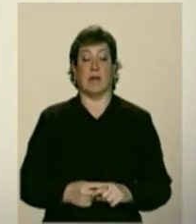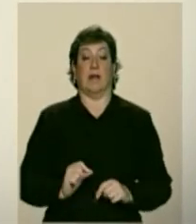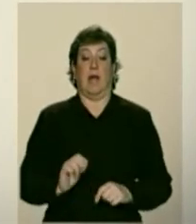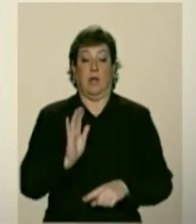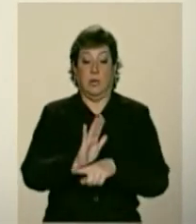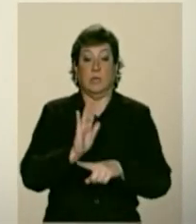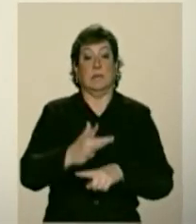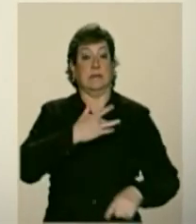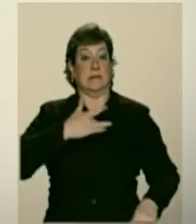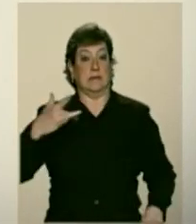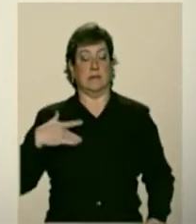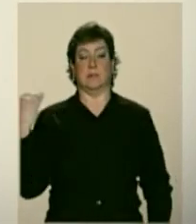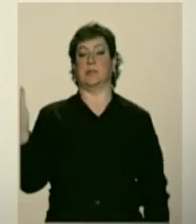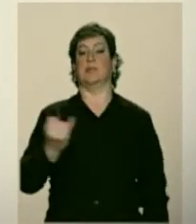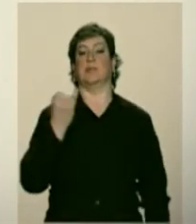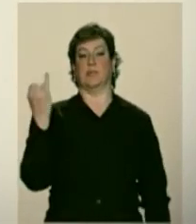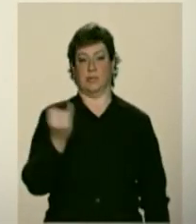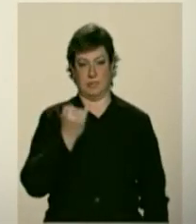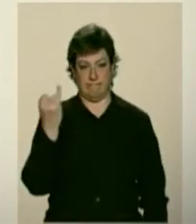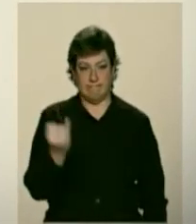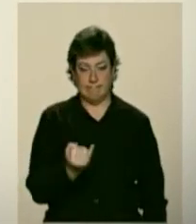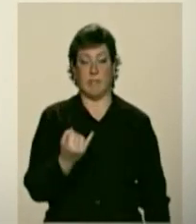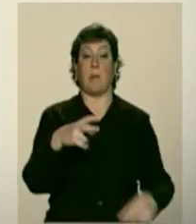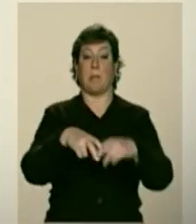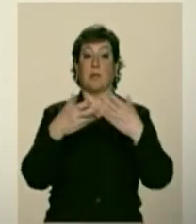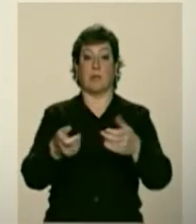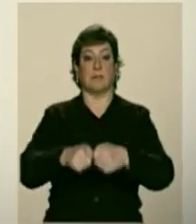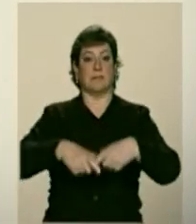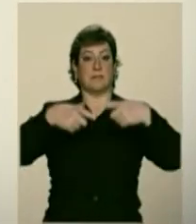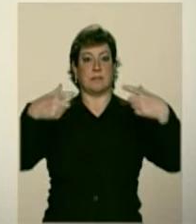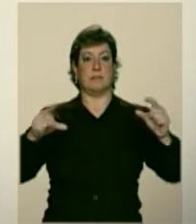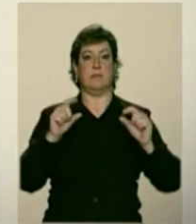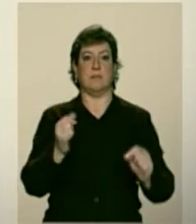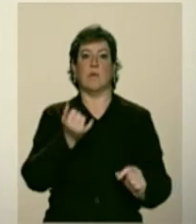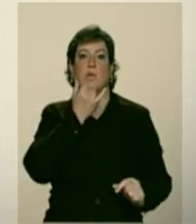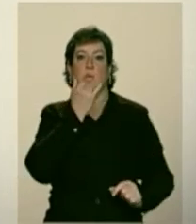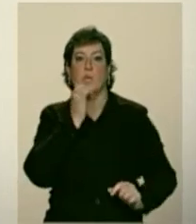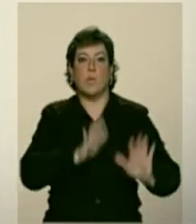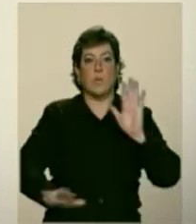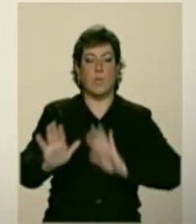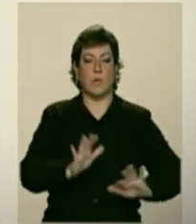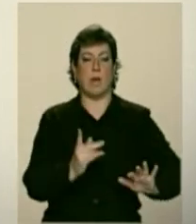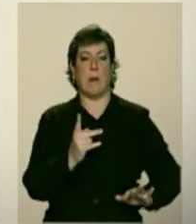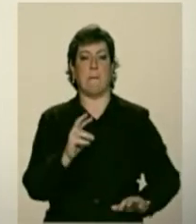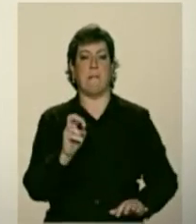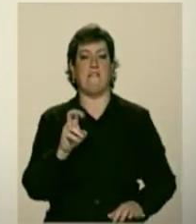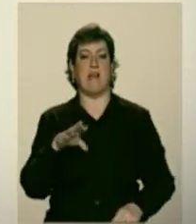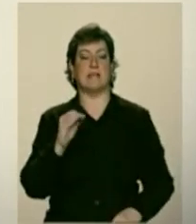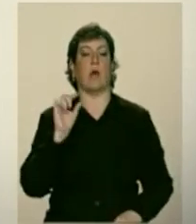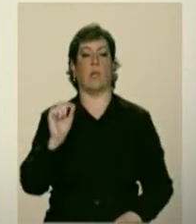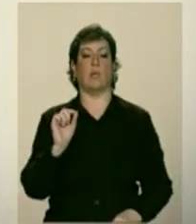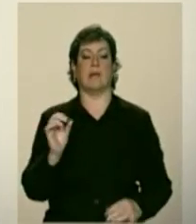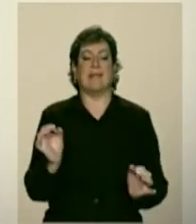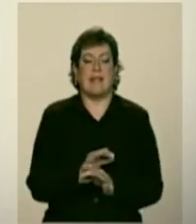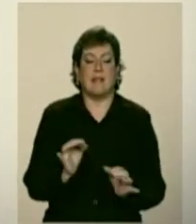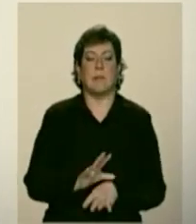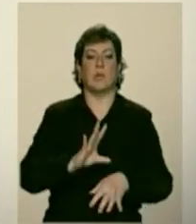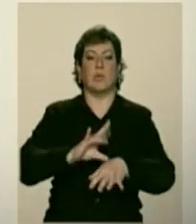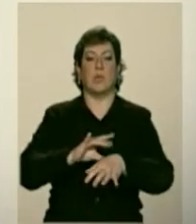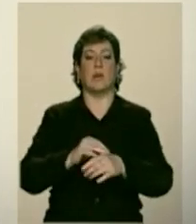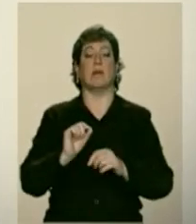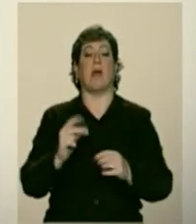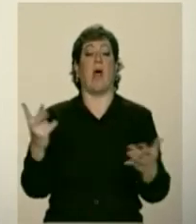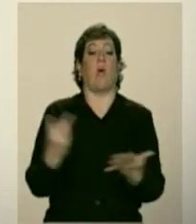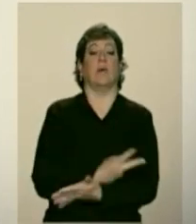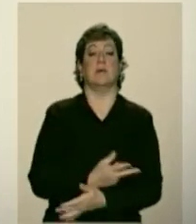saúde também é fundamental. Por isso, vamos ampliar a prevenção e o tratamento de doenças que afetam as